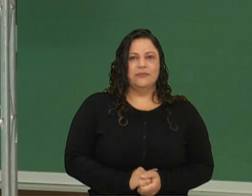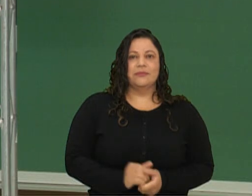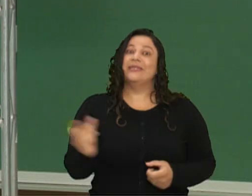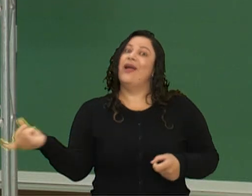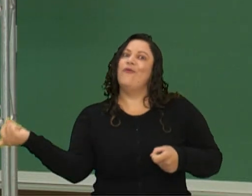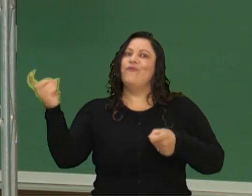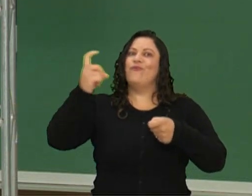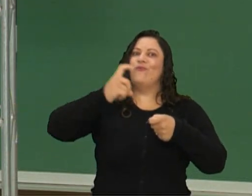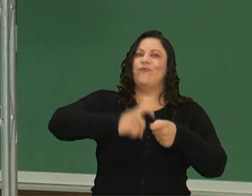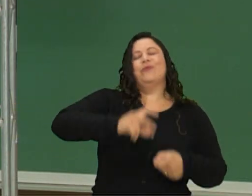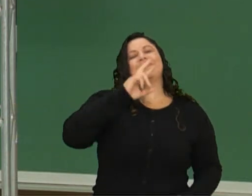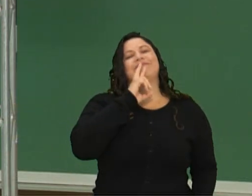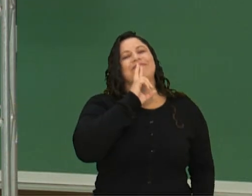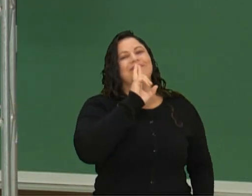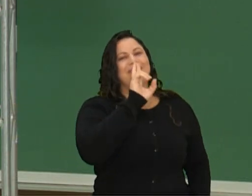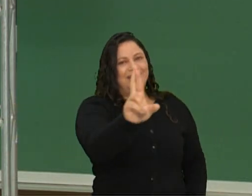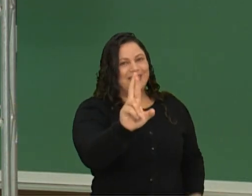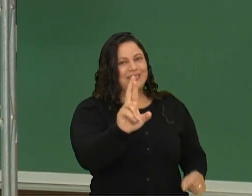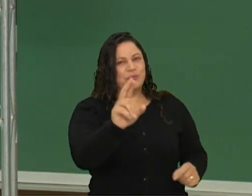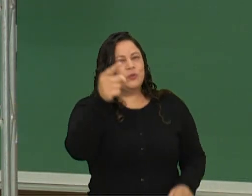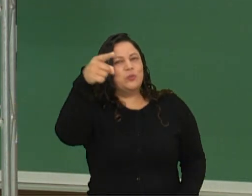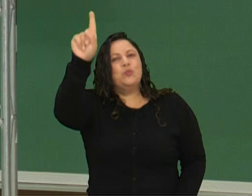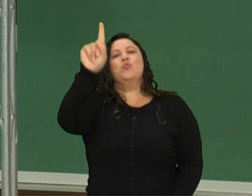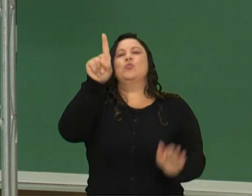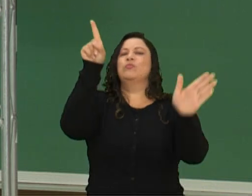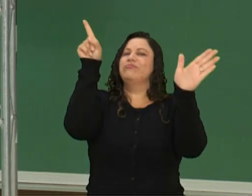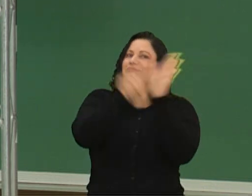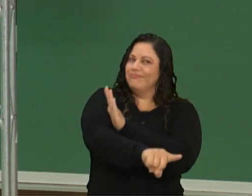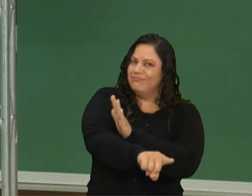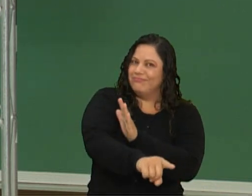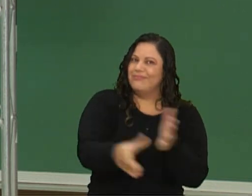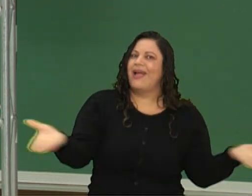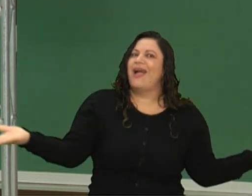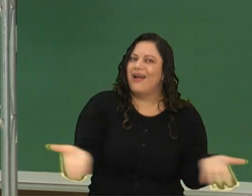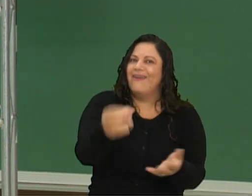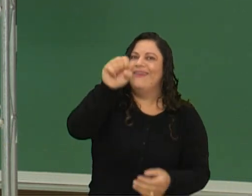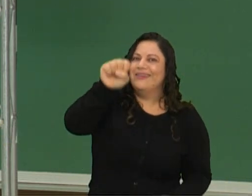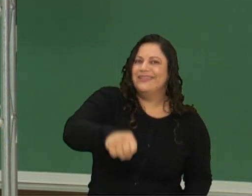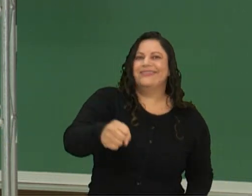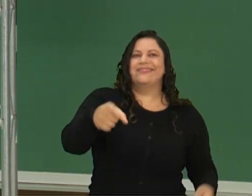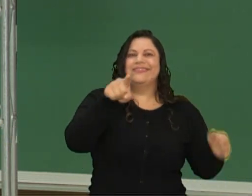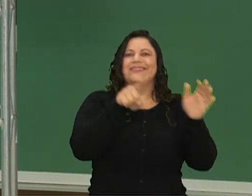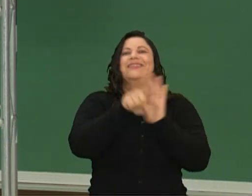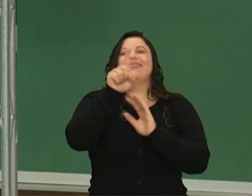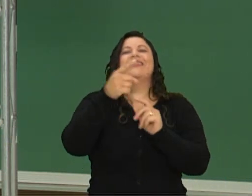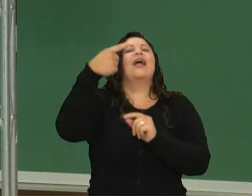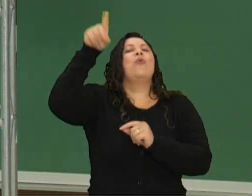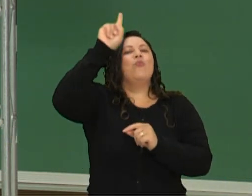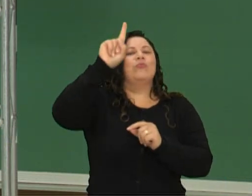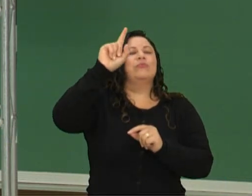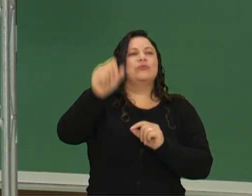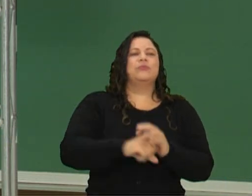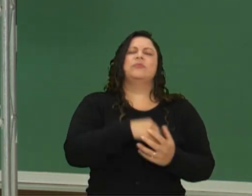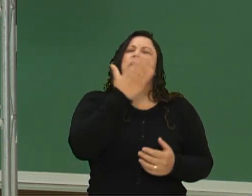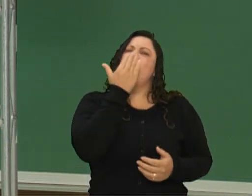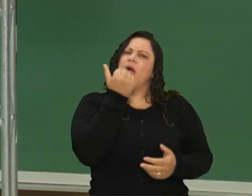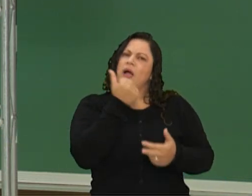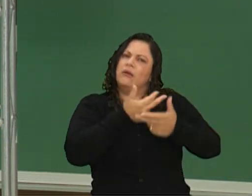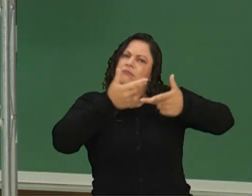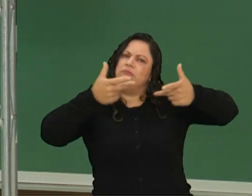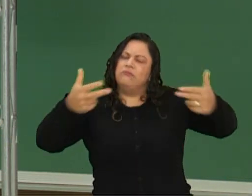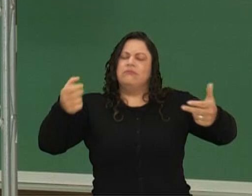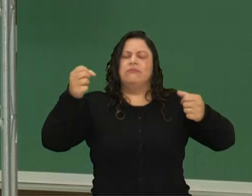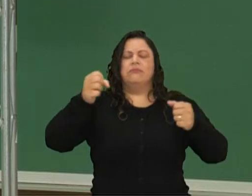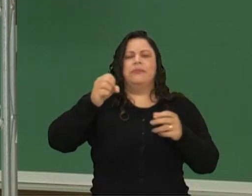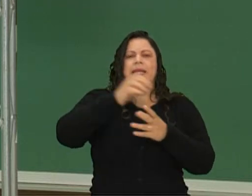voltamos com a resolução do nosso último quiz. Agora sim, é o último quiz da aula de hoje. Alimentos sagrados, então alimentos colocados nas cestas